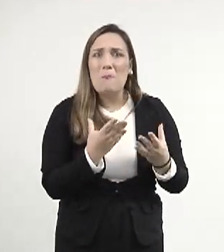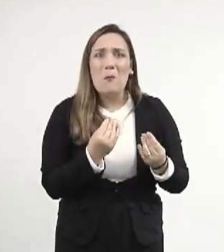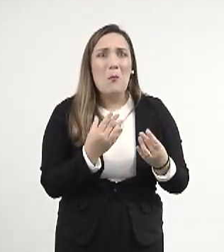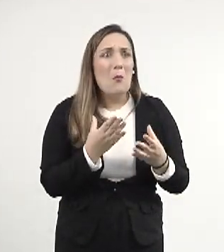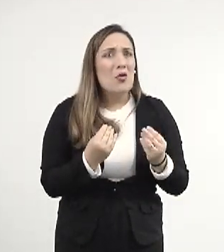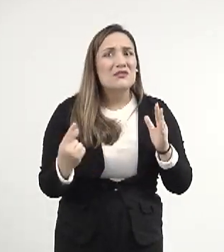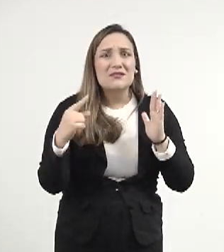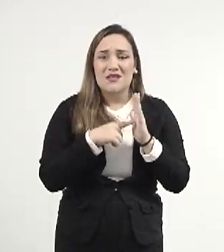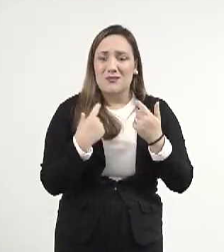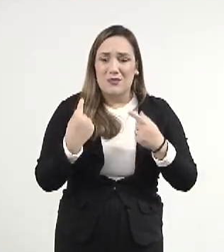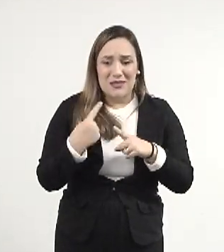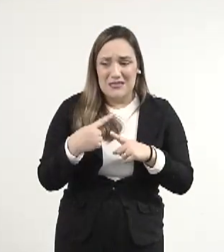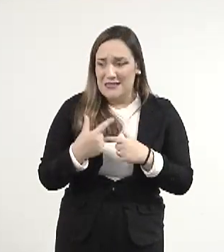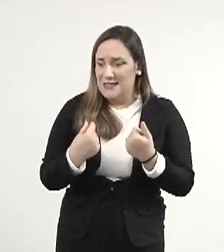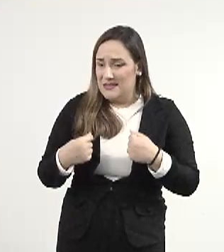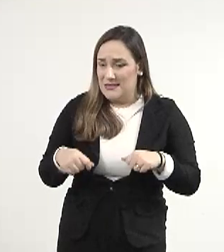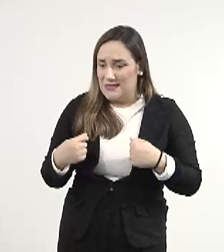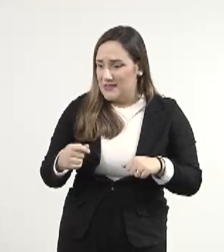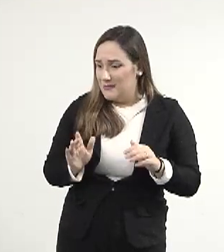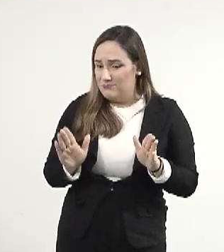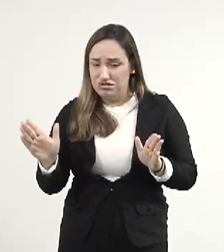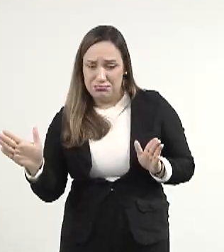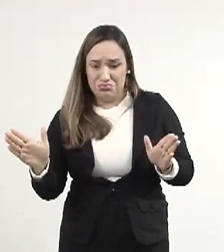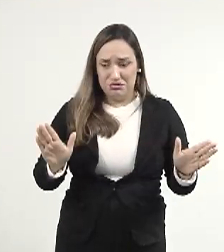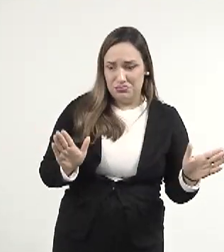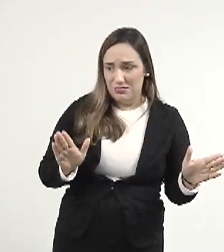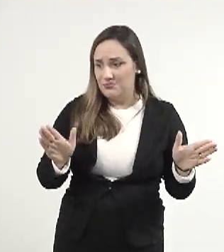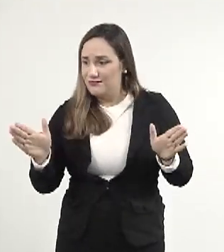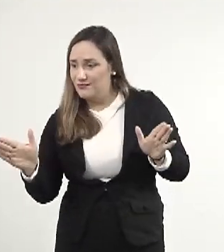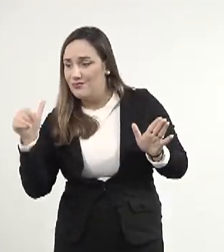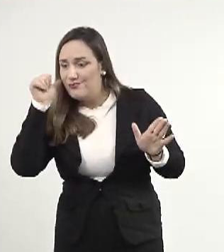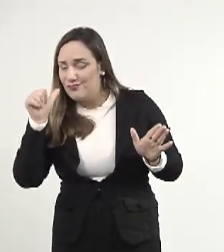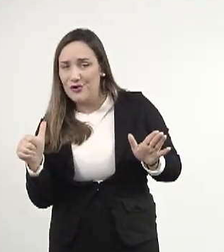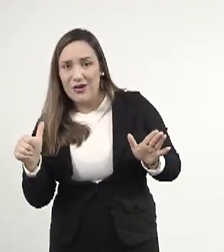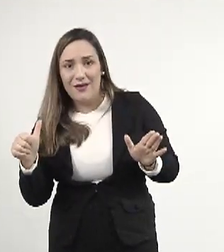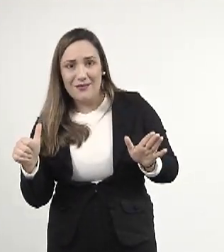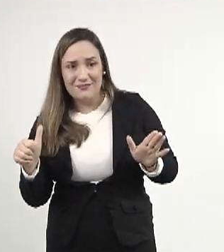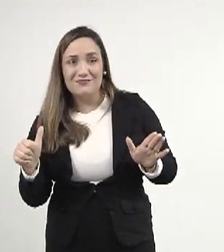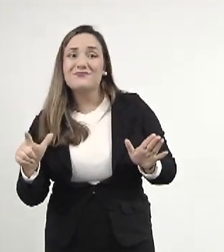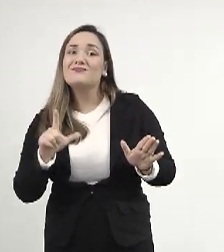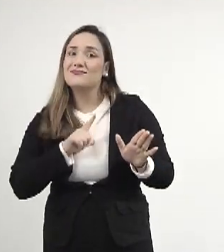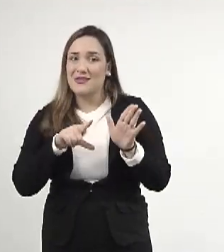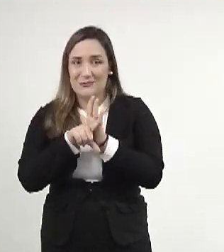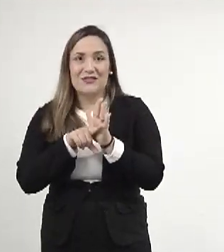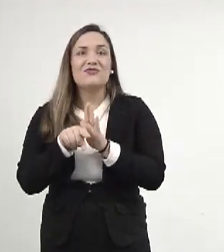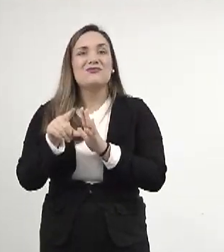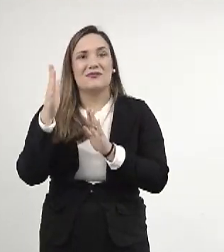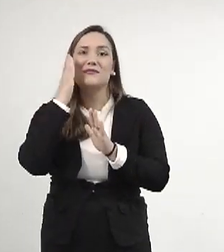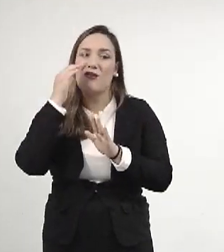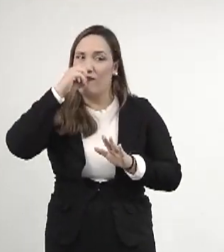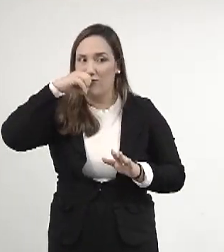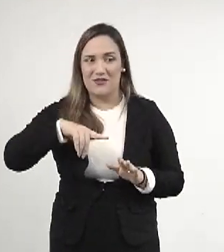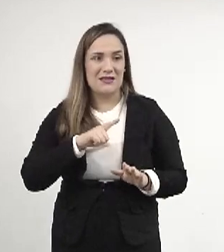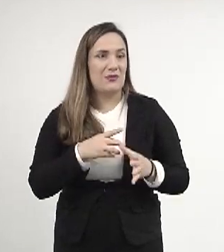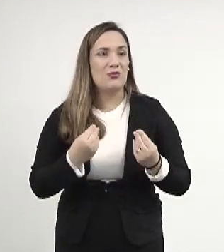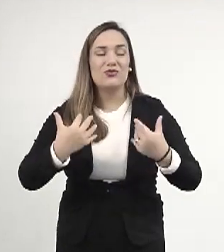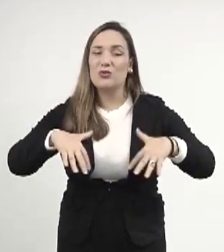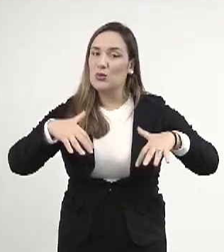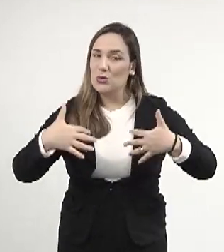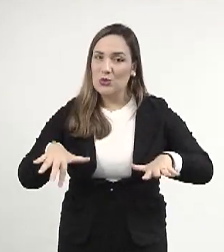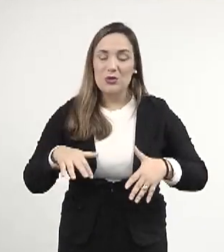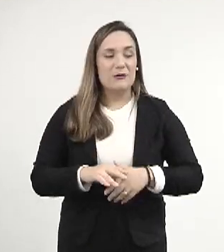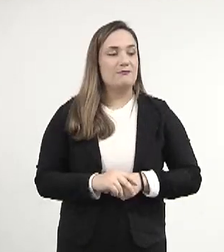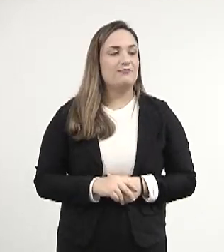porque ela tem que se dividir no atendimento das mulheres, cujos índices em Mato Grosso do Sul, vocês também sabem, vocês têm